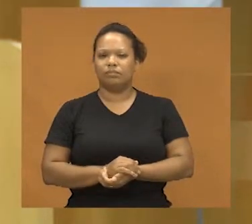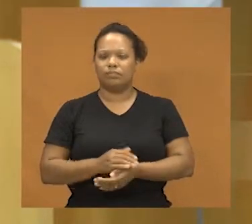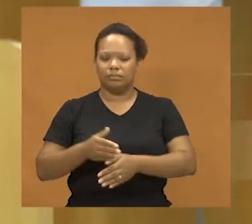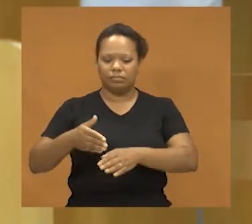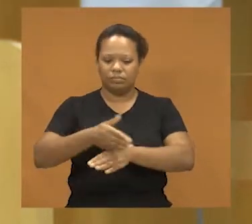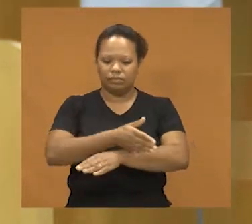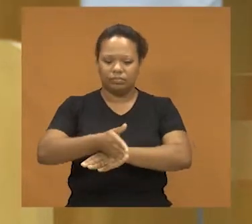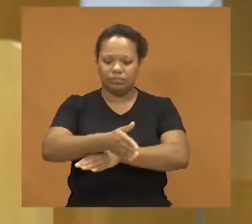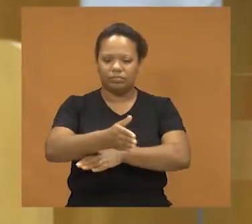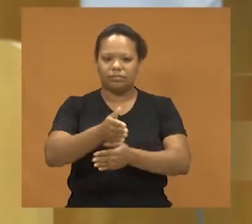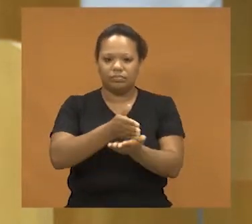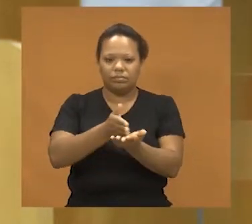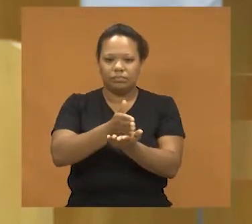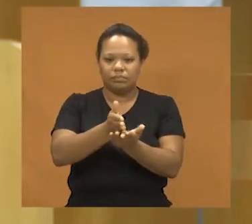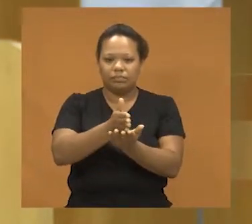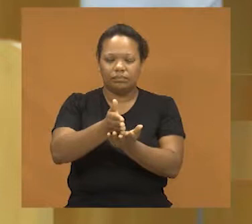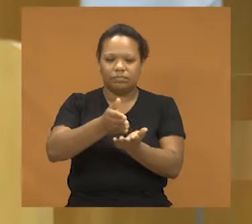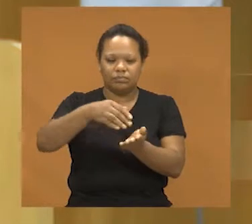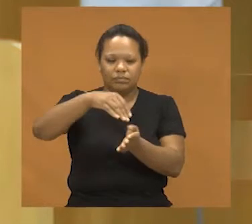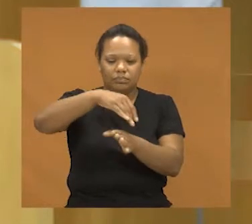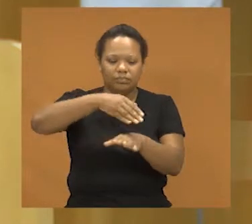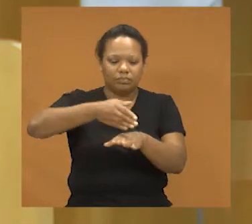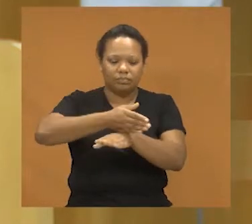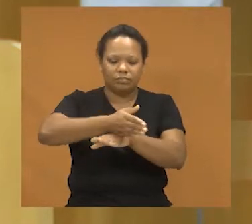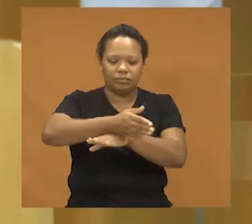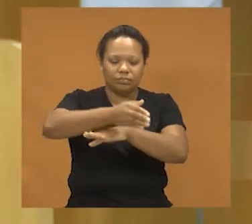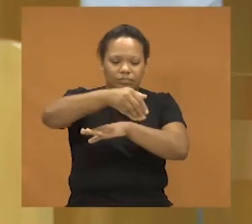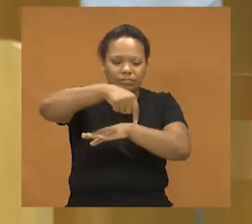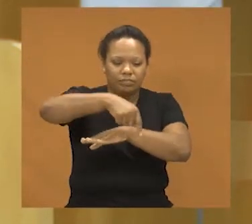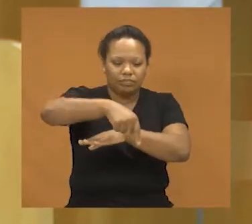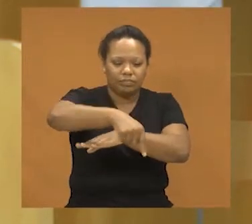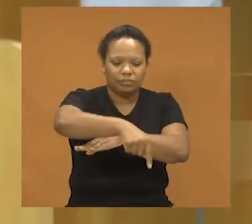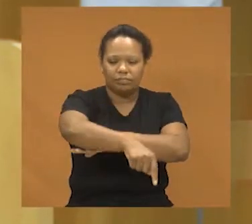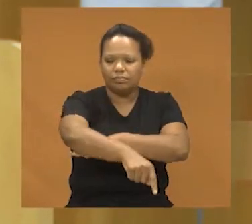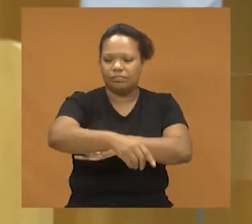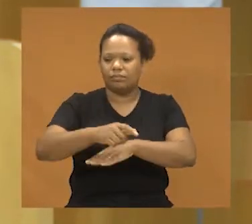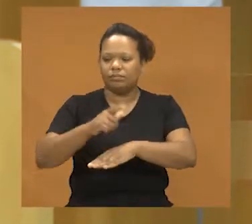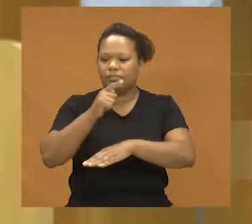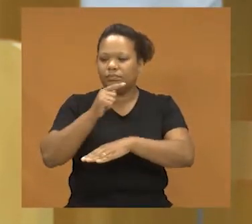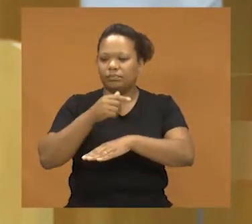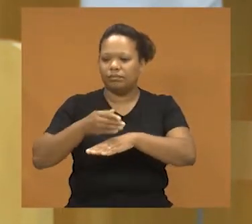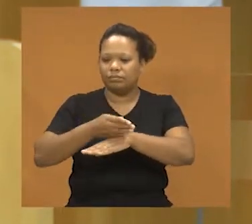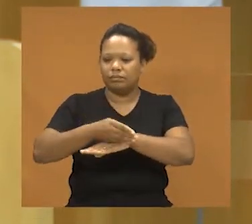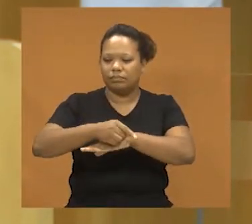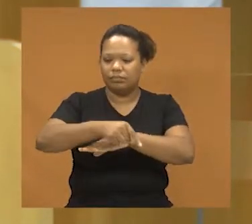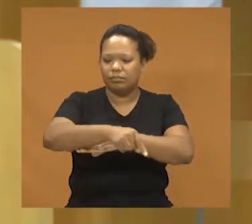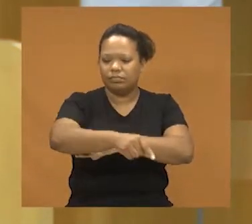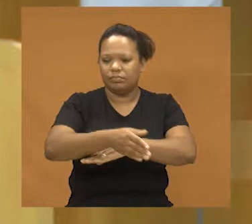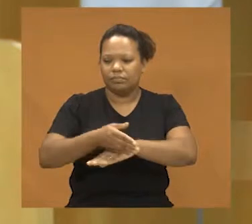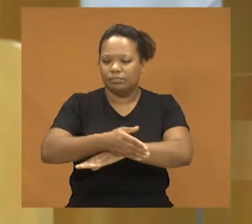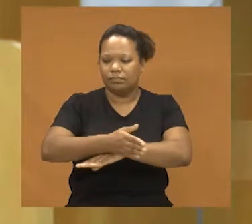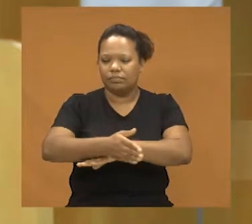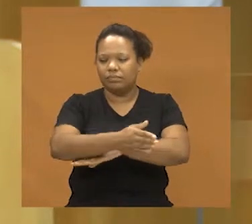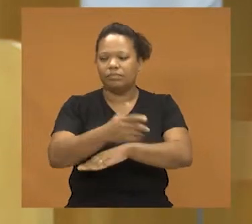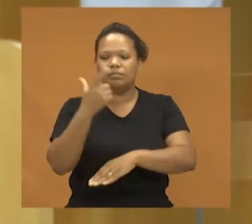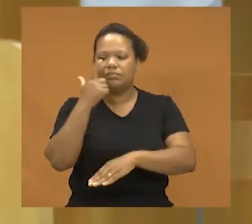rasgam a estrada, elas fazem valas. Tá? E com isso, não é possível que nós